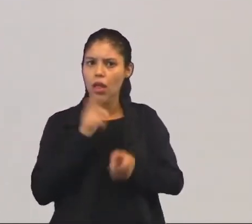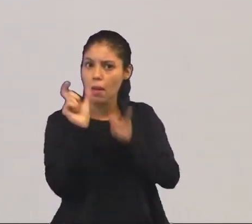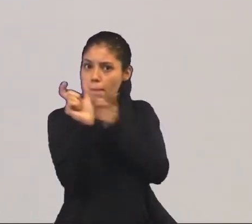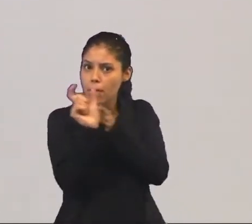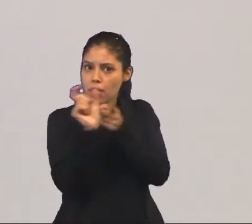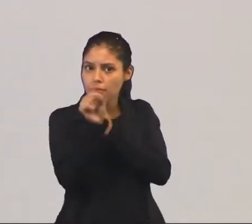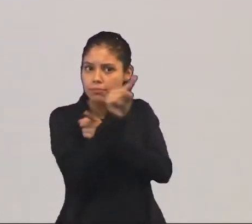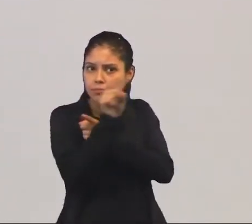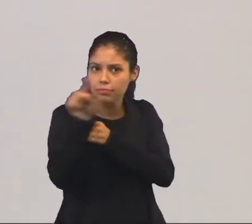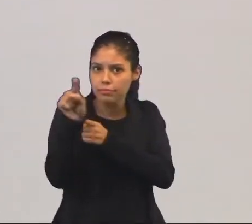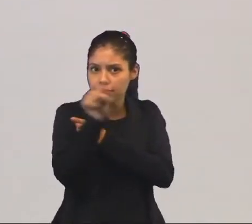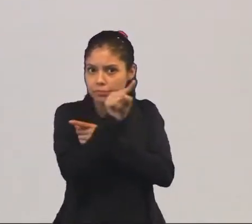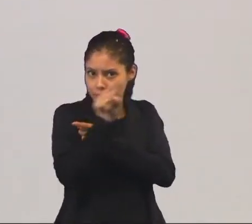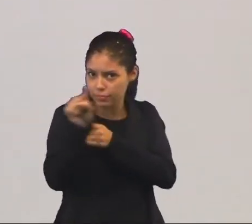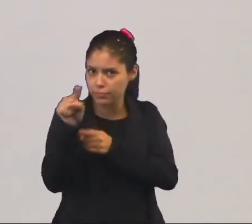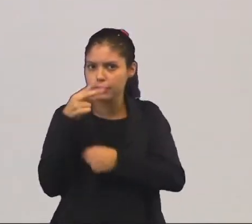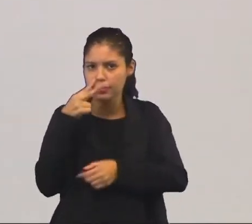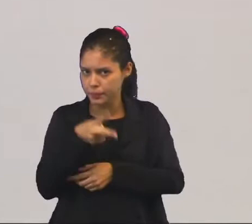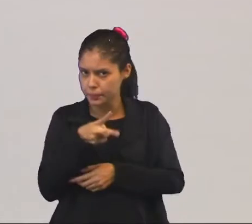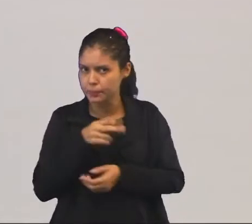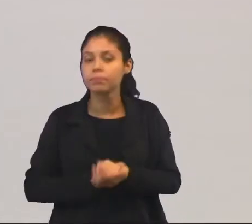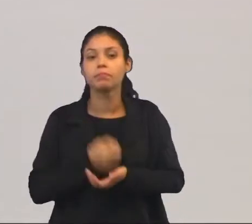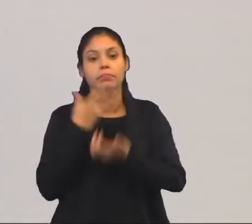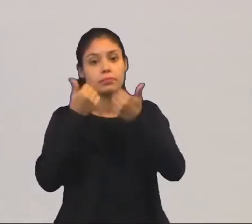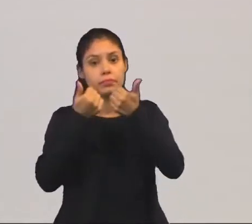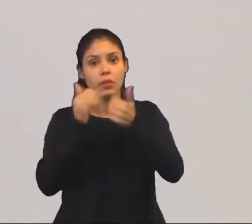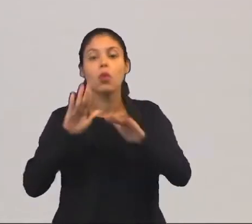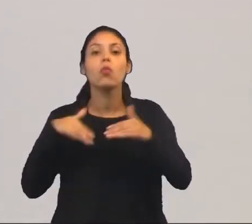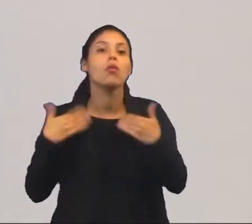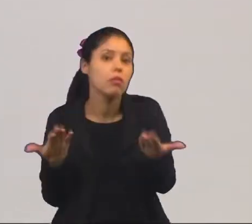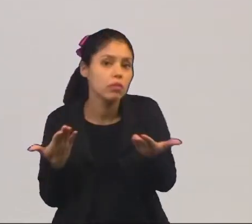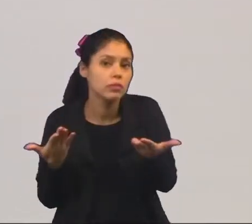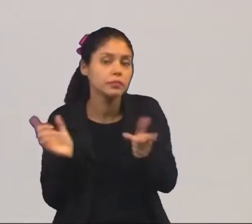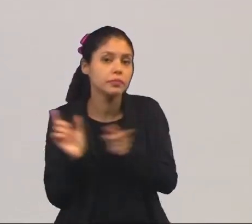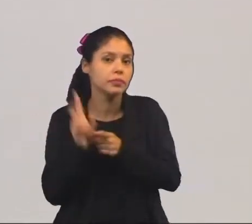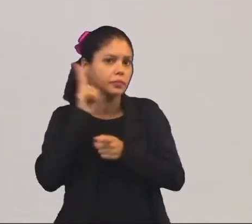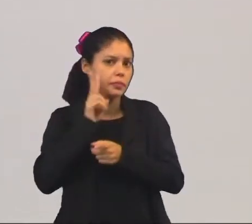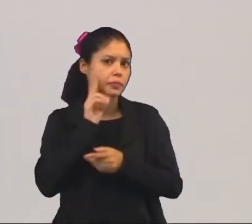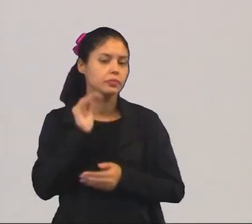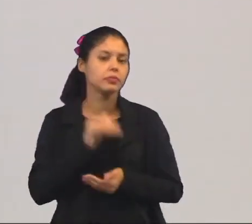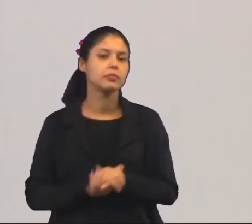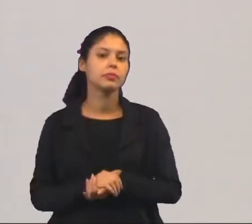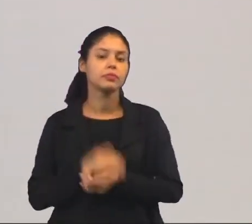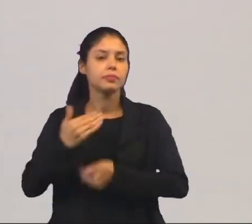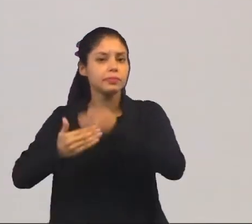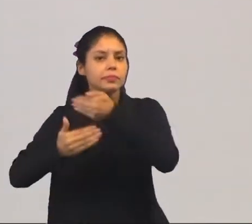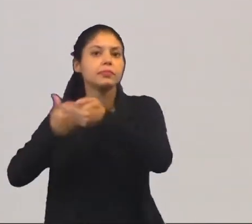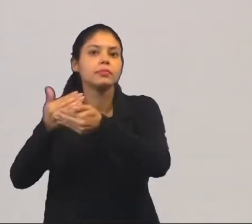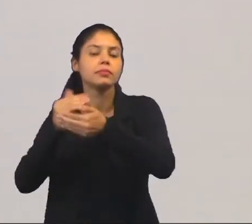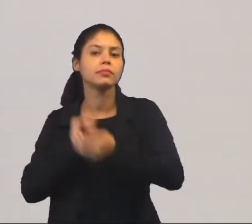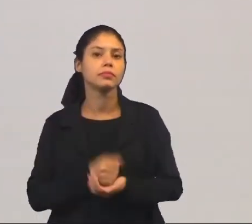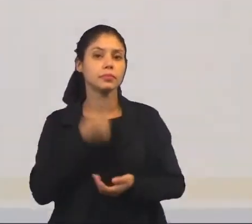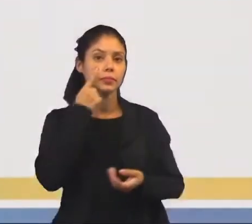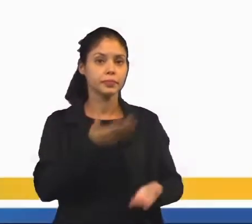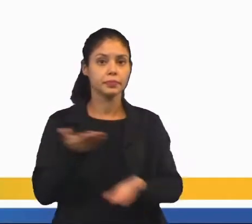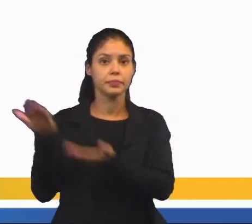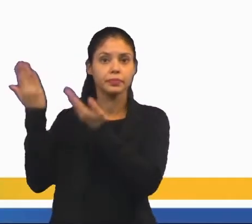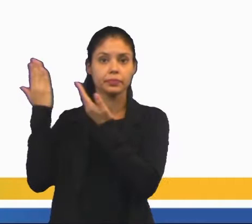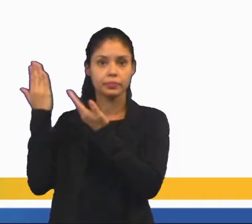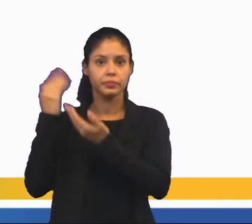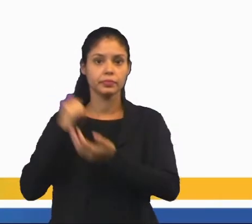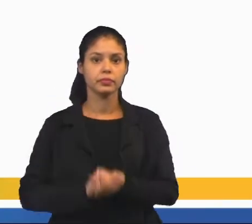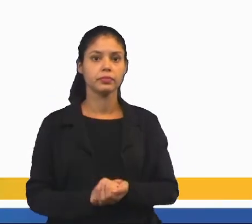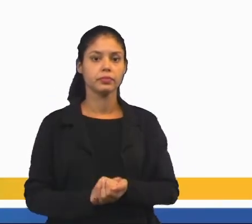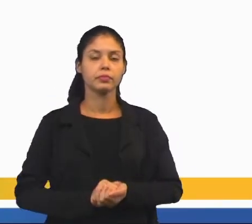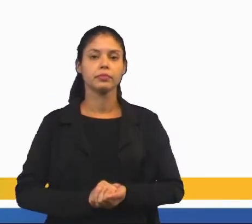uma palavrinha sublinhada? Muito bem, que palavrinha foi ela? Vocês lembram? Foi a palavrinha processados, olhem só.